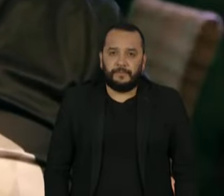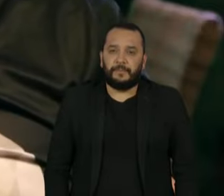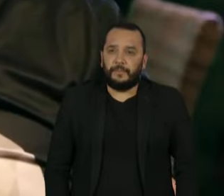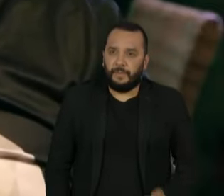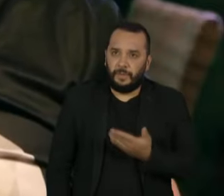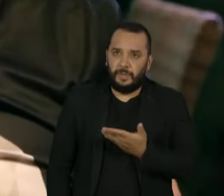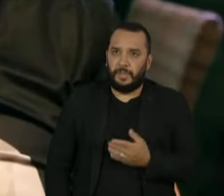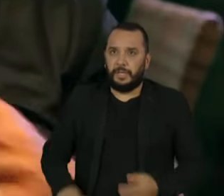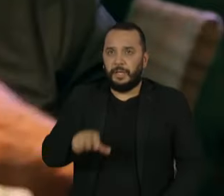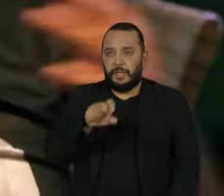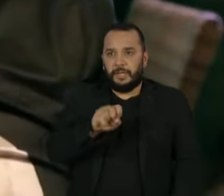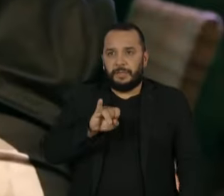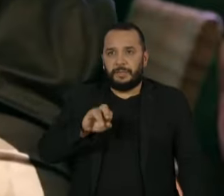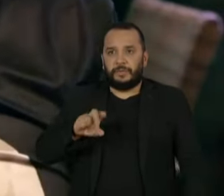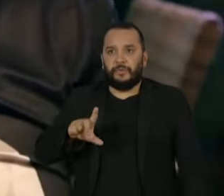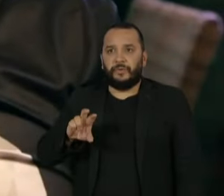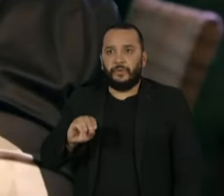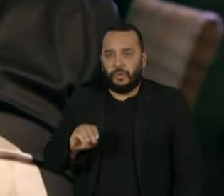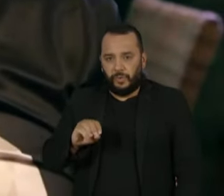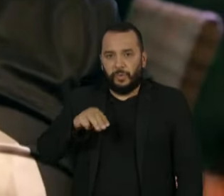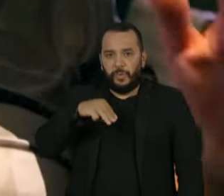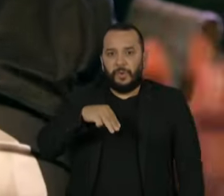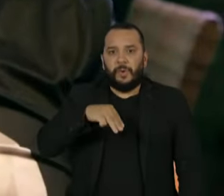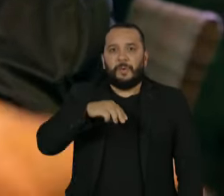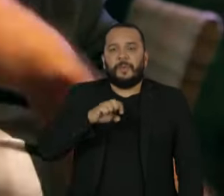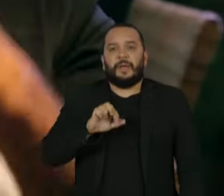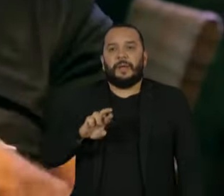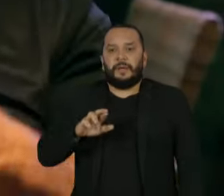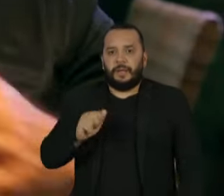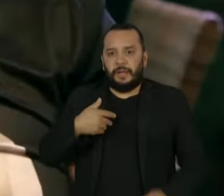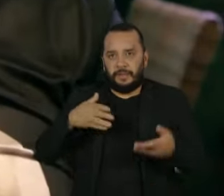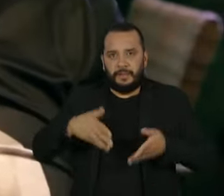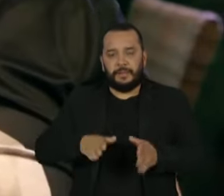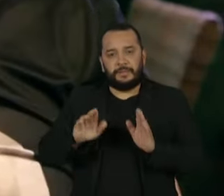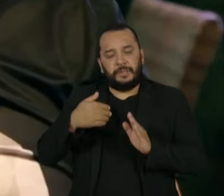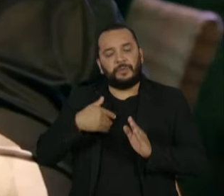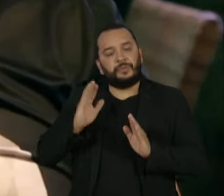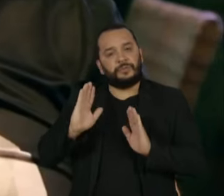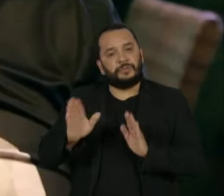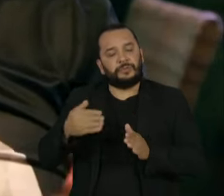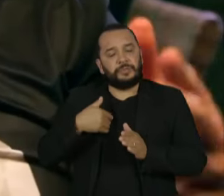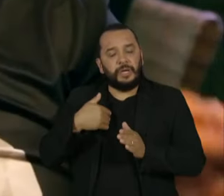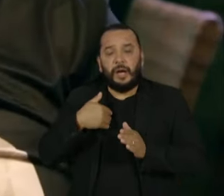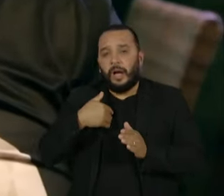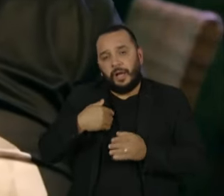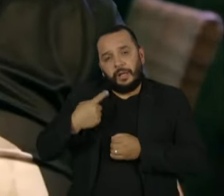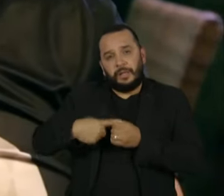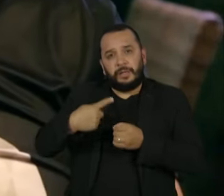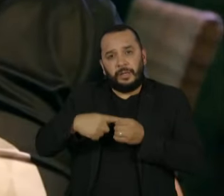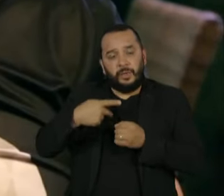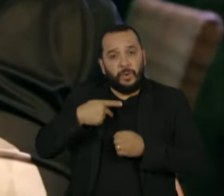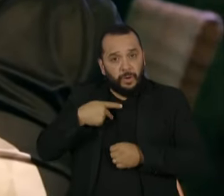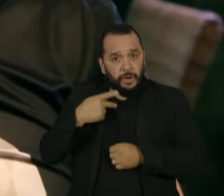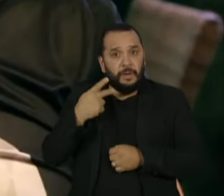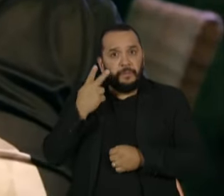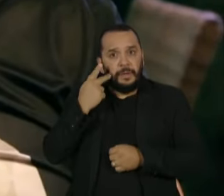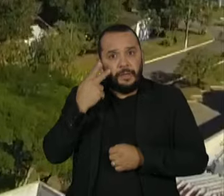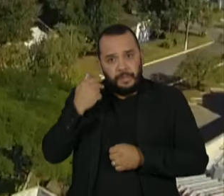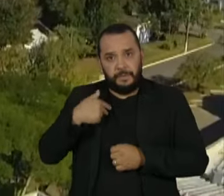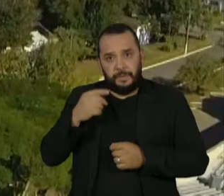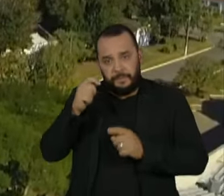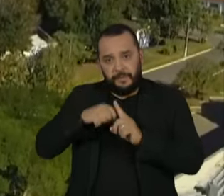Silvio Romero de Lemos Meira nasceu em Taperoá interior da Paraíba em fevereiro de 1955